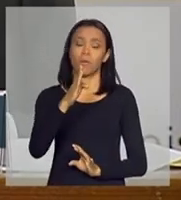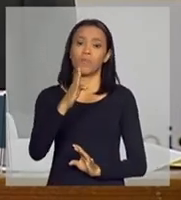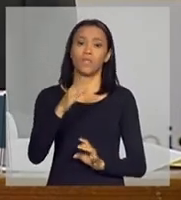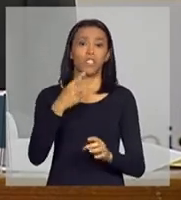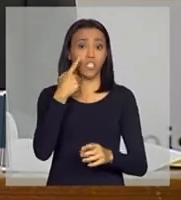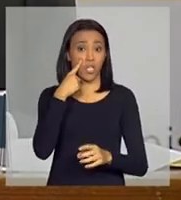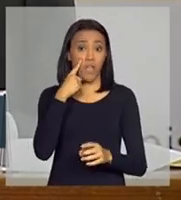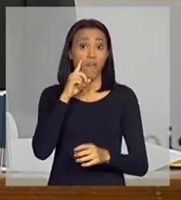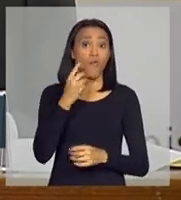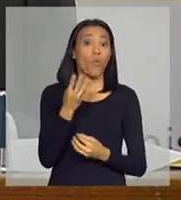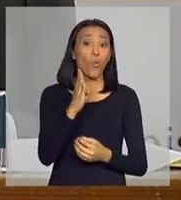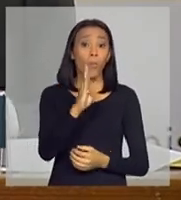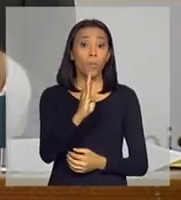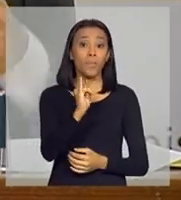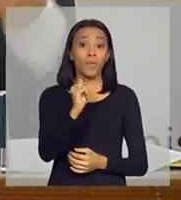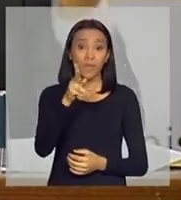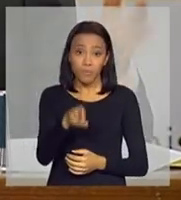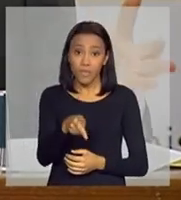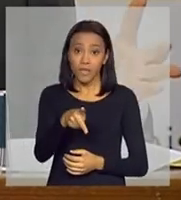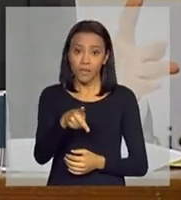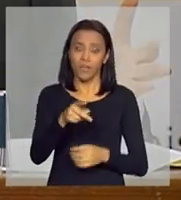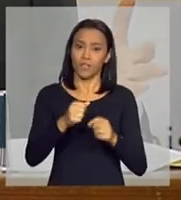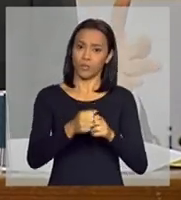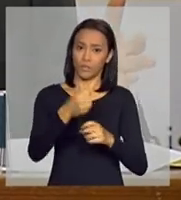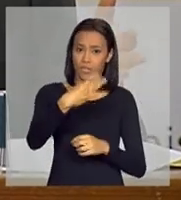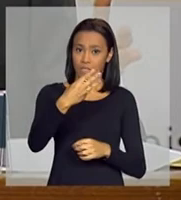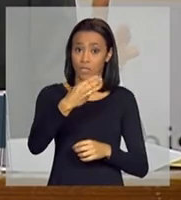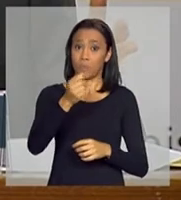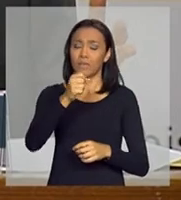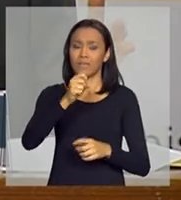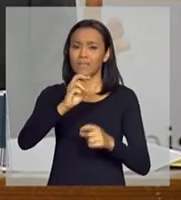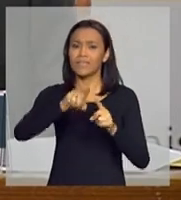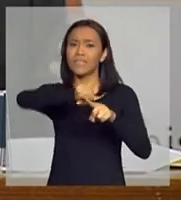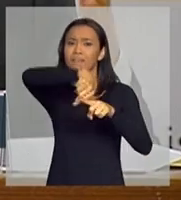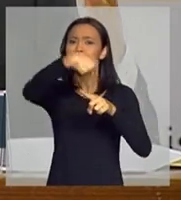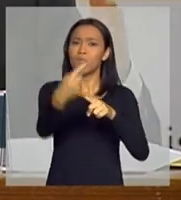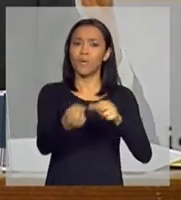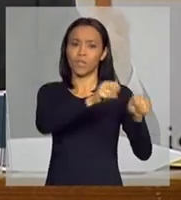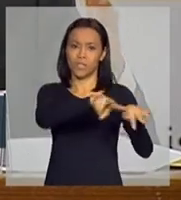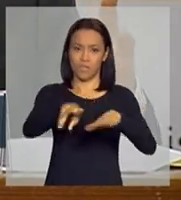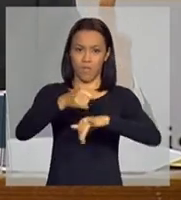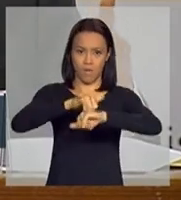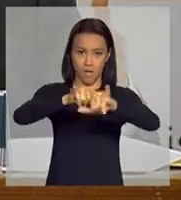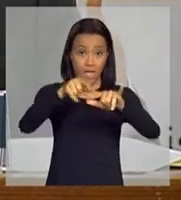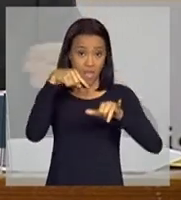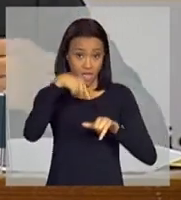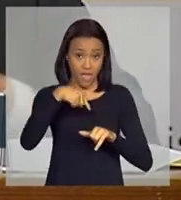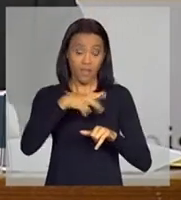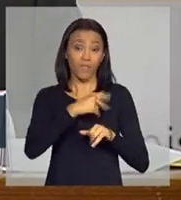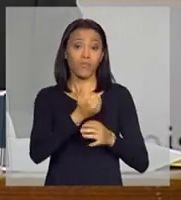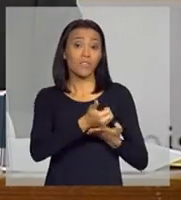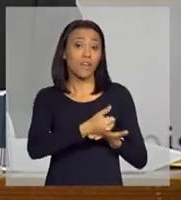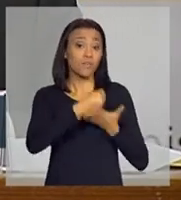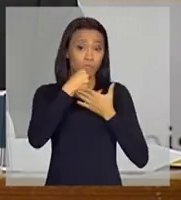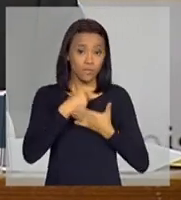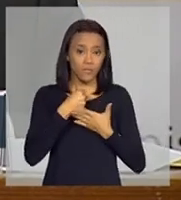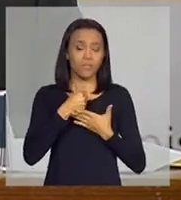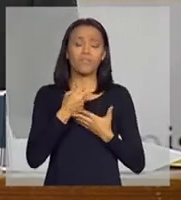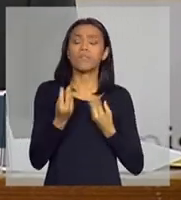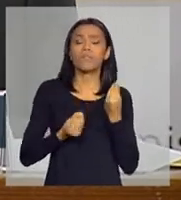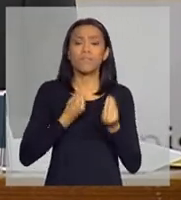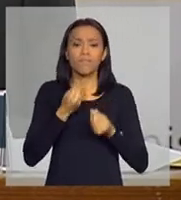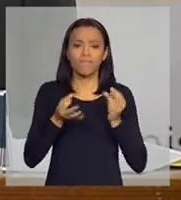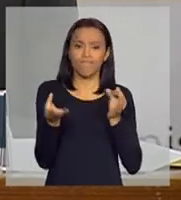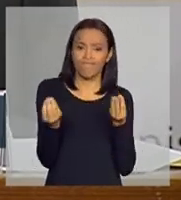PIB do primeiro trimestre que sairá na próxima semana ele vai nos dar um parâmetro mais preciso